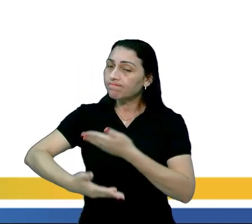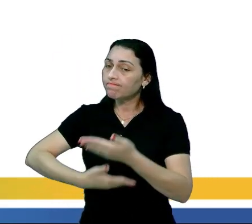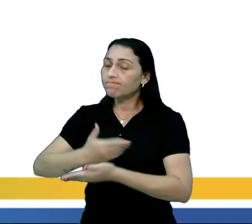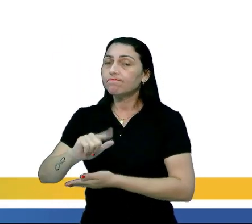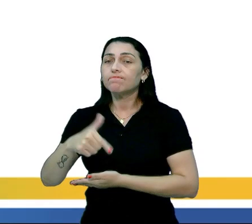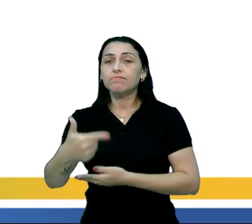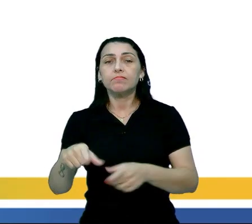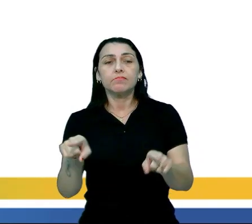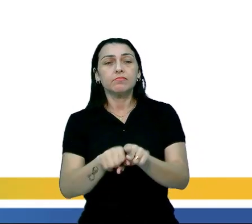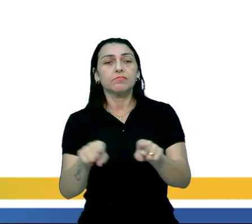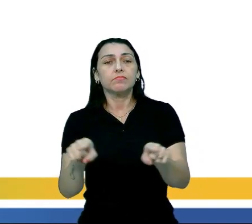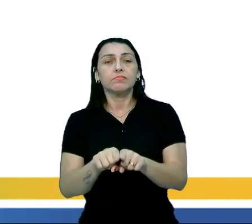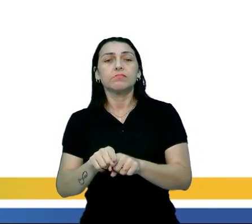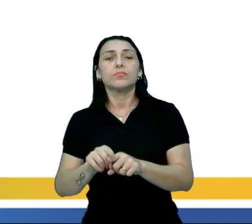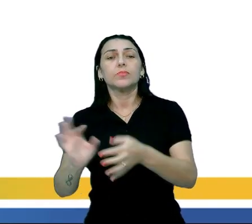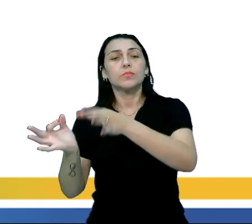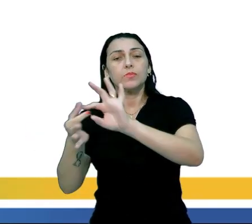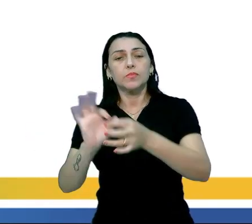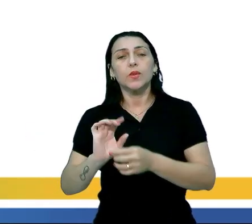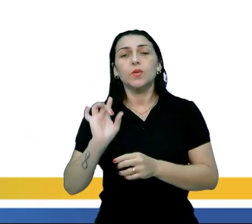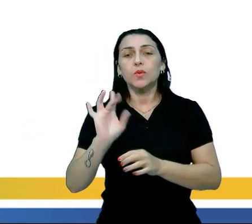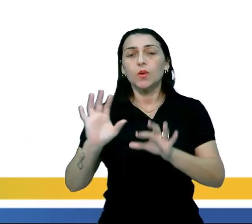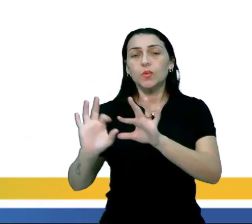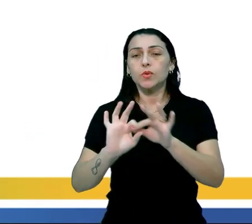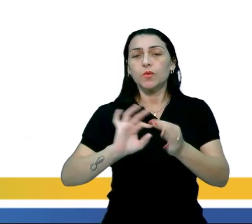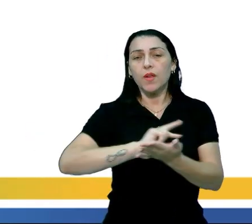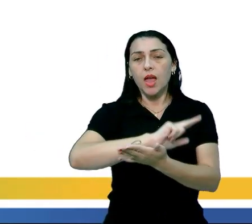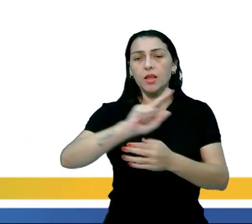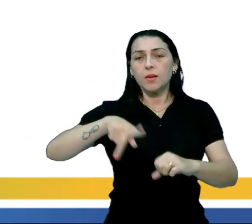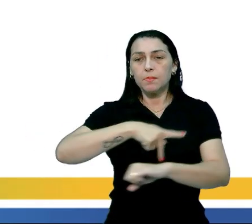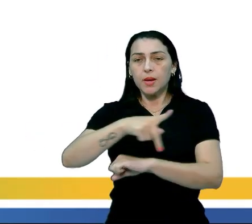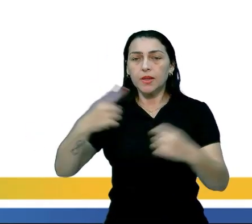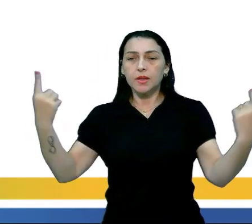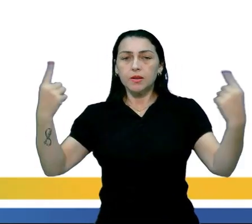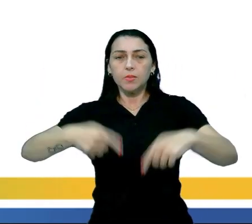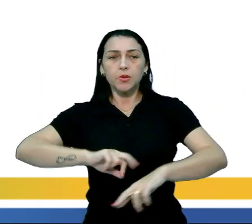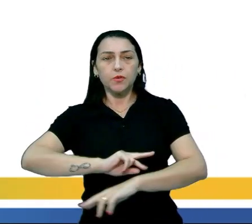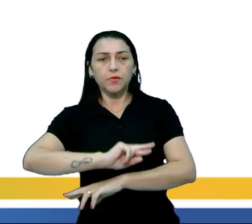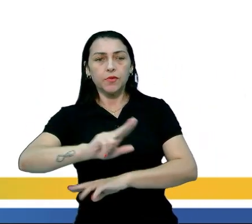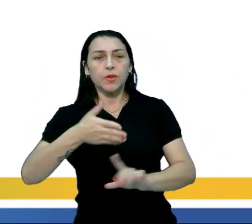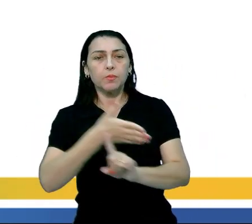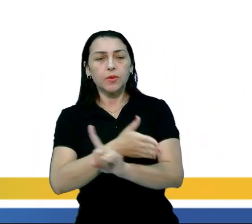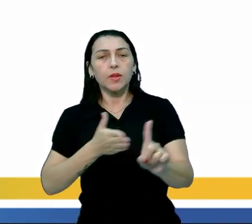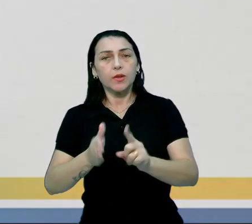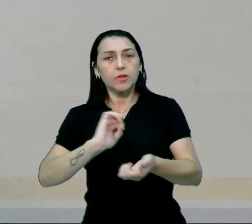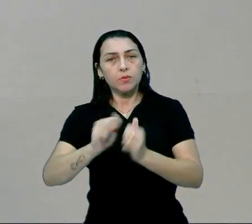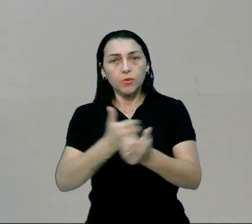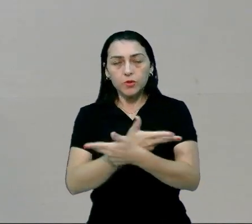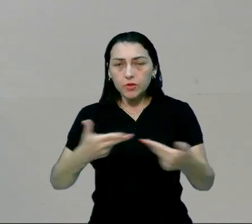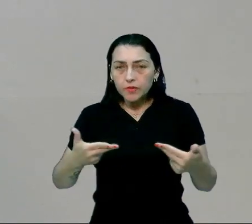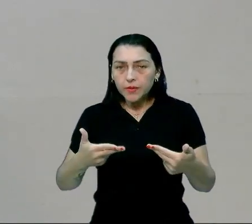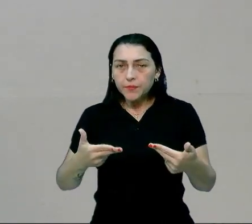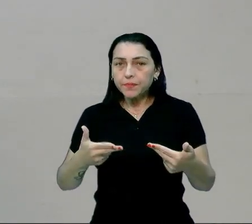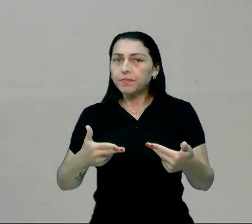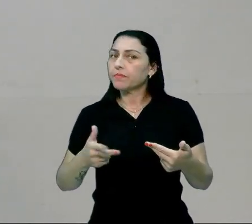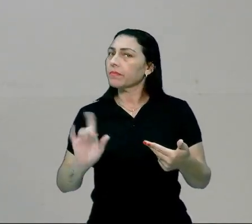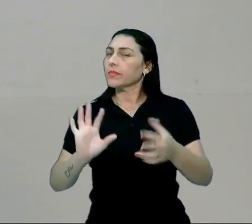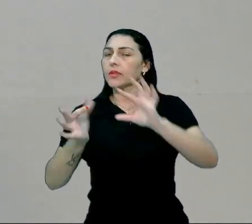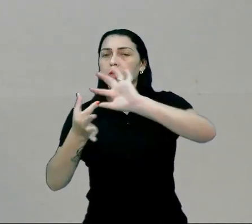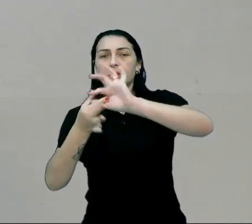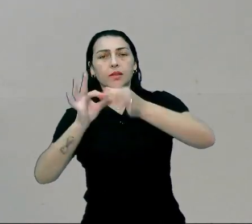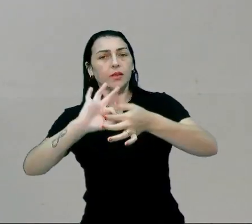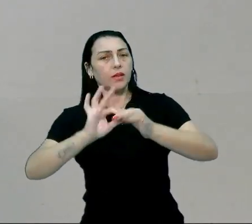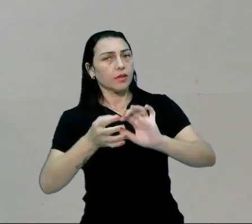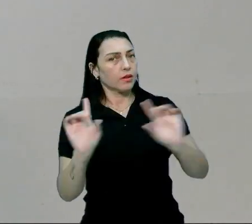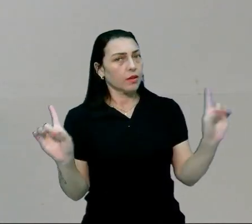outras alternativas, ó, nos Jogos Olímpicos, uma vez que reúne diversos países na disputa de diferentes modalidades esportivas. Jogos Olímpicos,